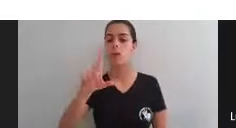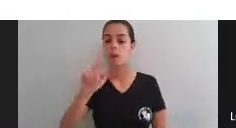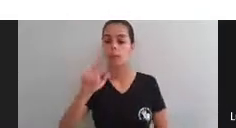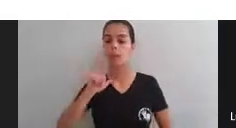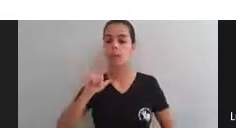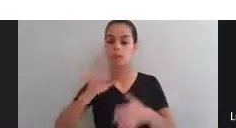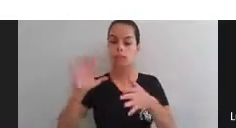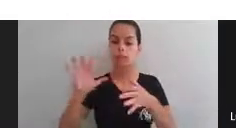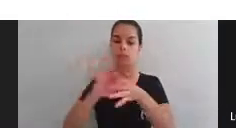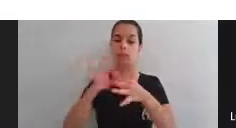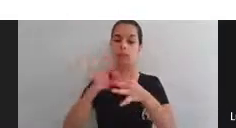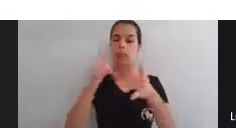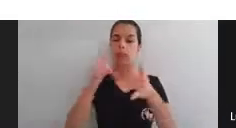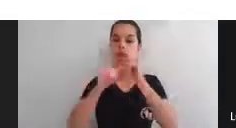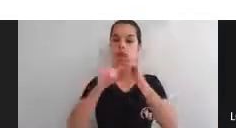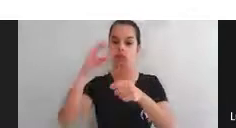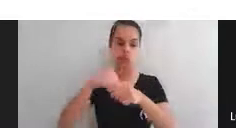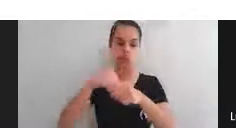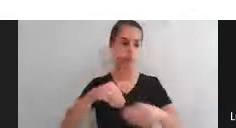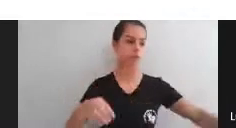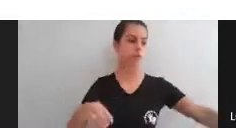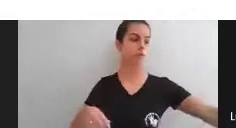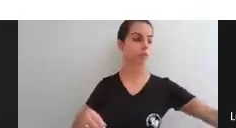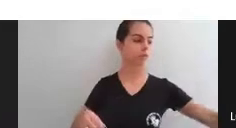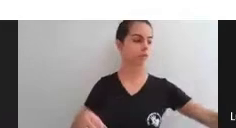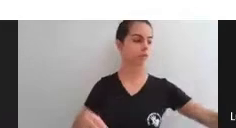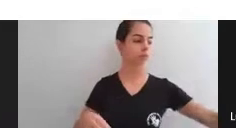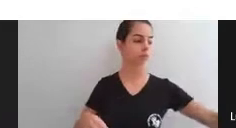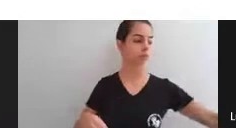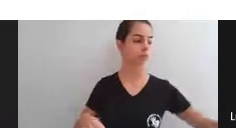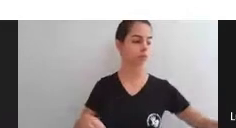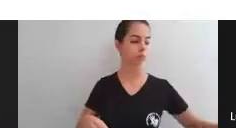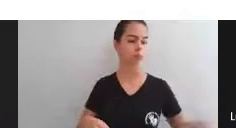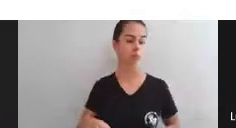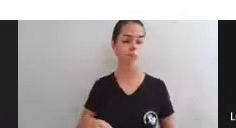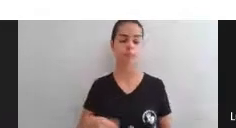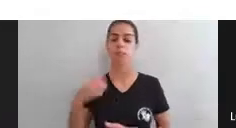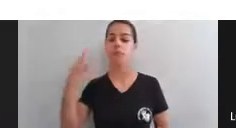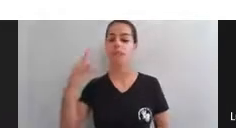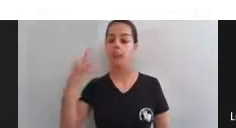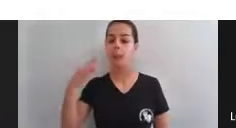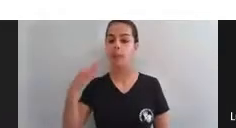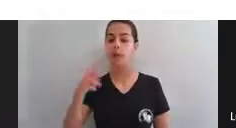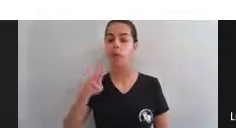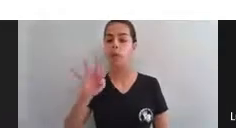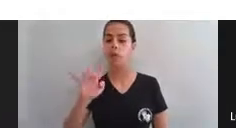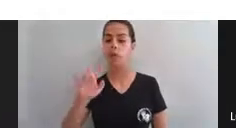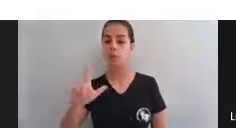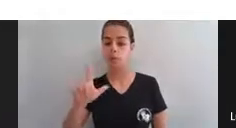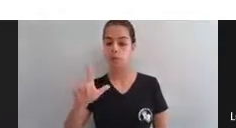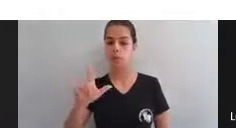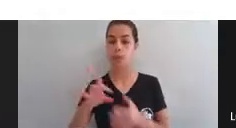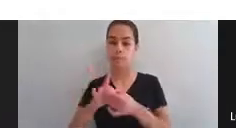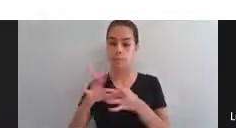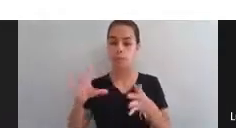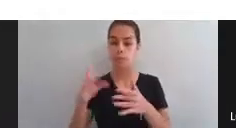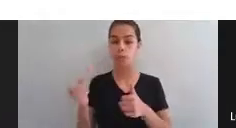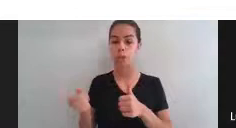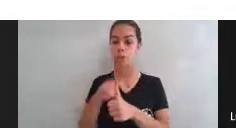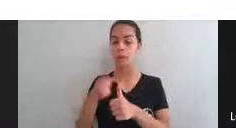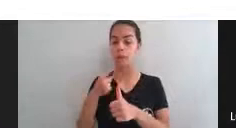interna delas em trabalho útil, né? Que é uma coisa completamente permitida pela primeira lei, como a gente tinha falado.